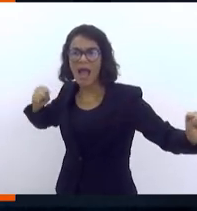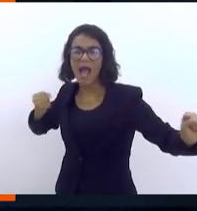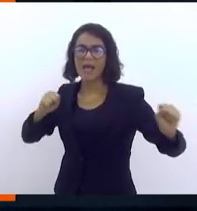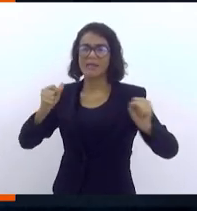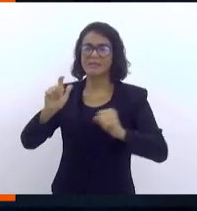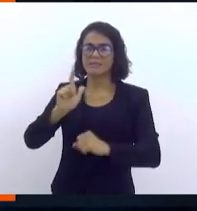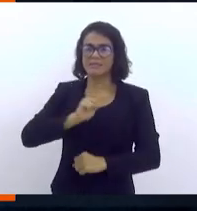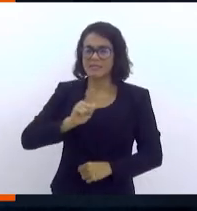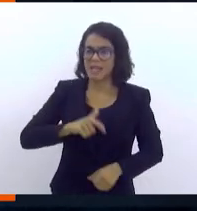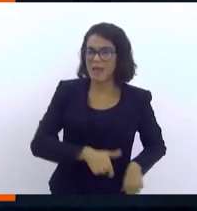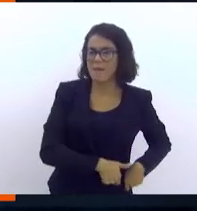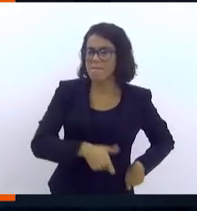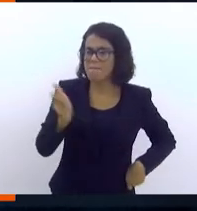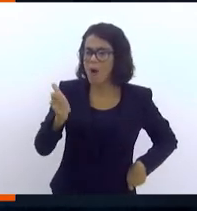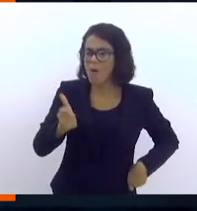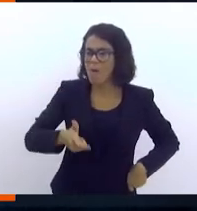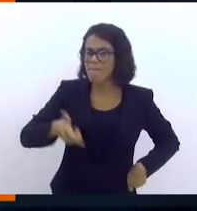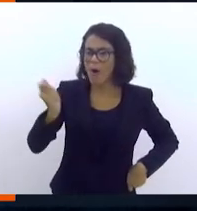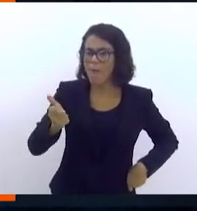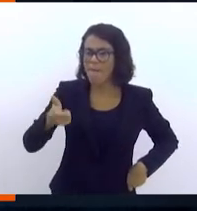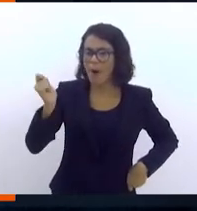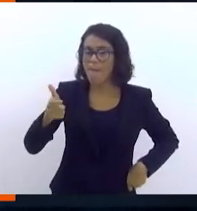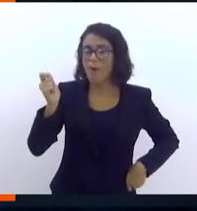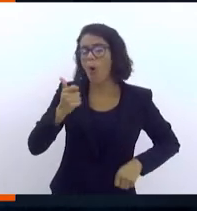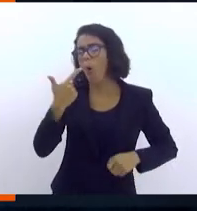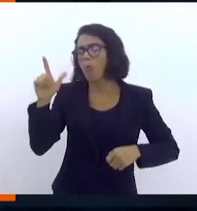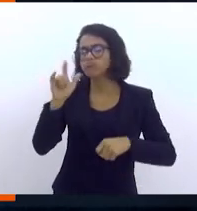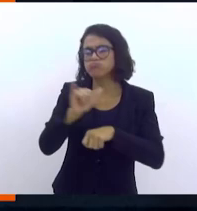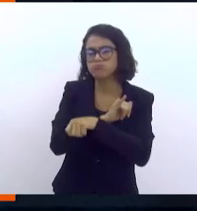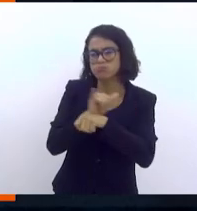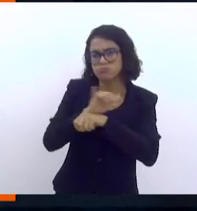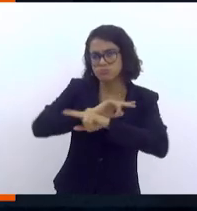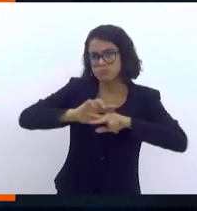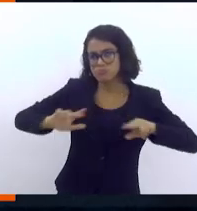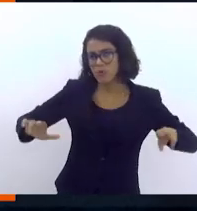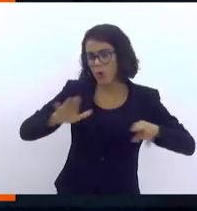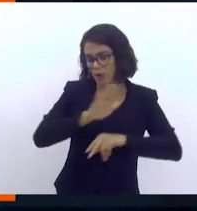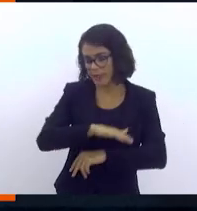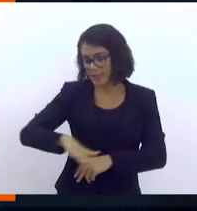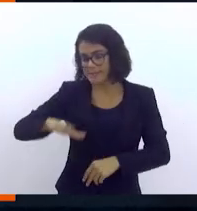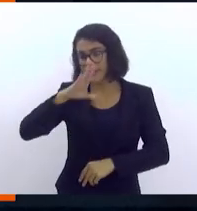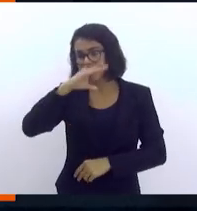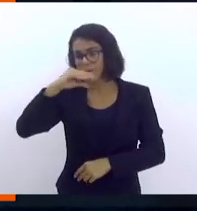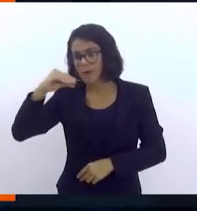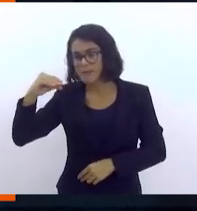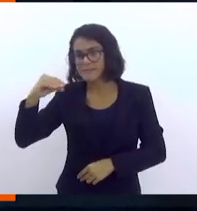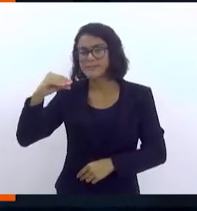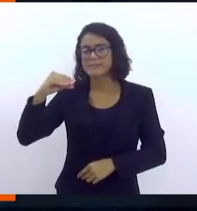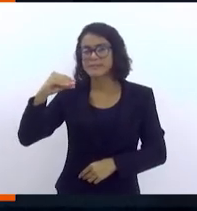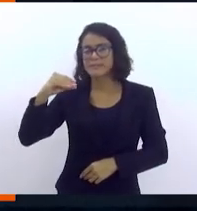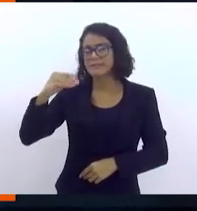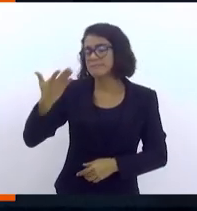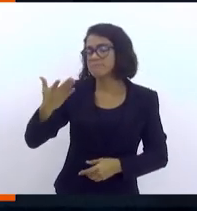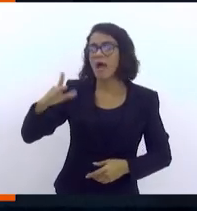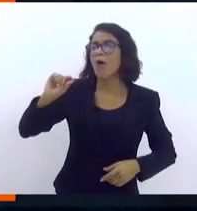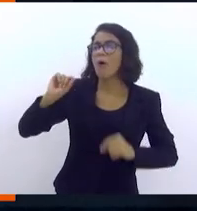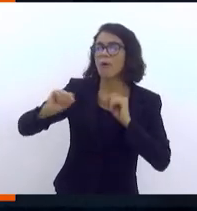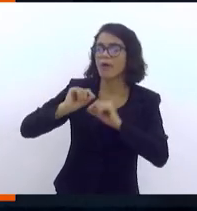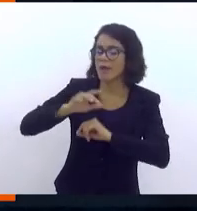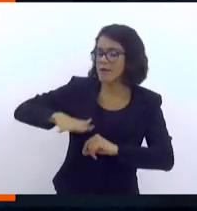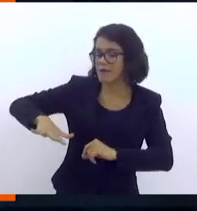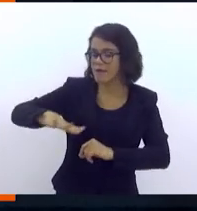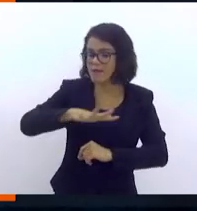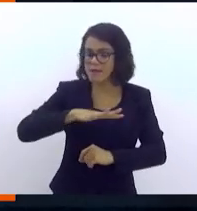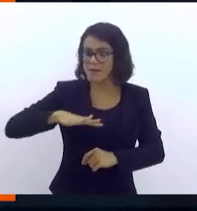a armas ou a outra outros instrumentos ou então de crianças e adolescentes que estão imersos e